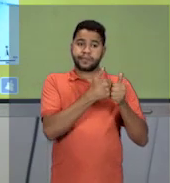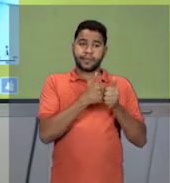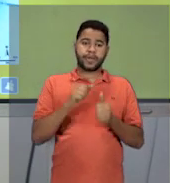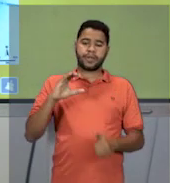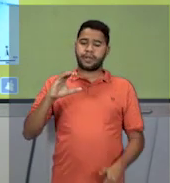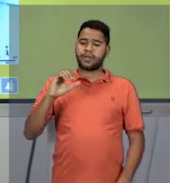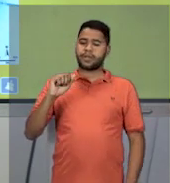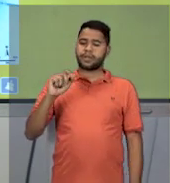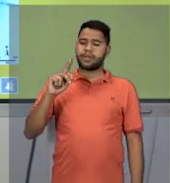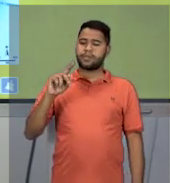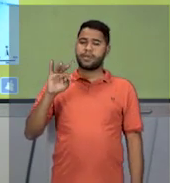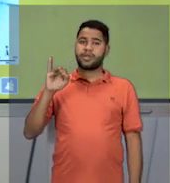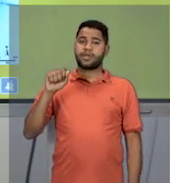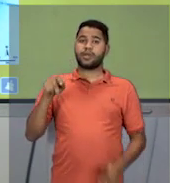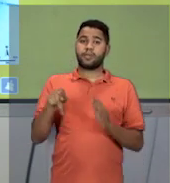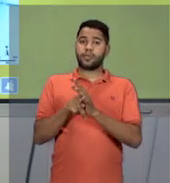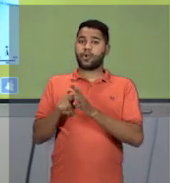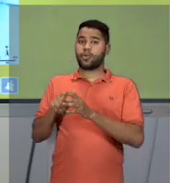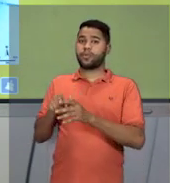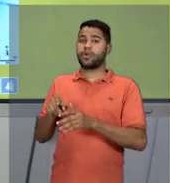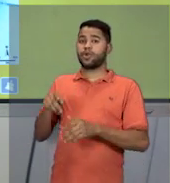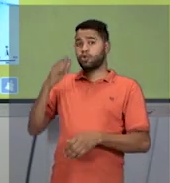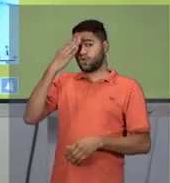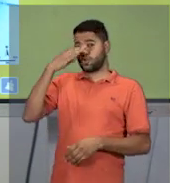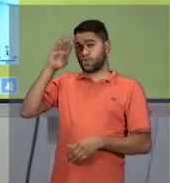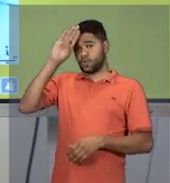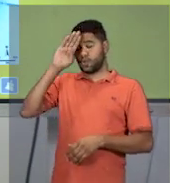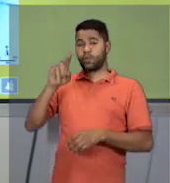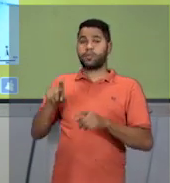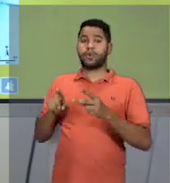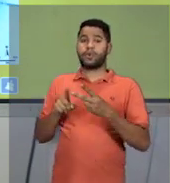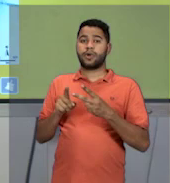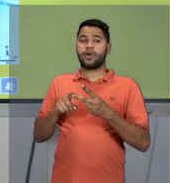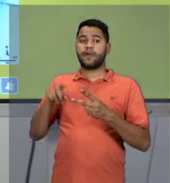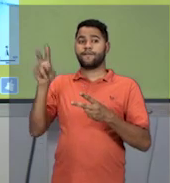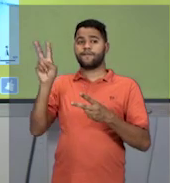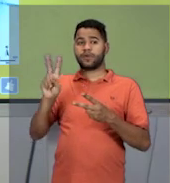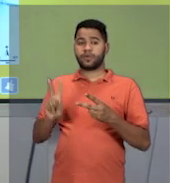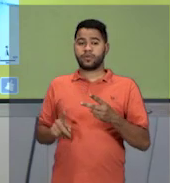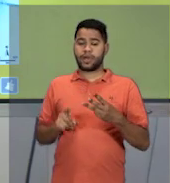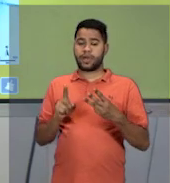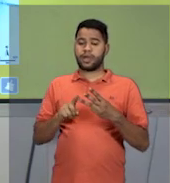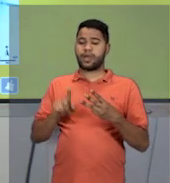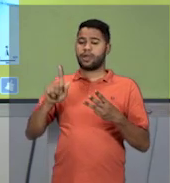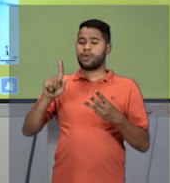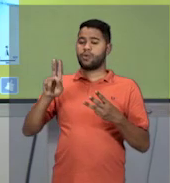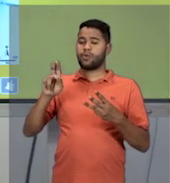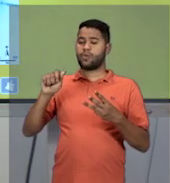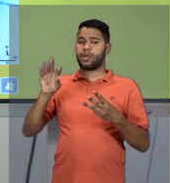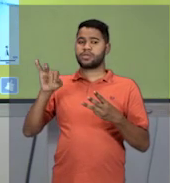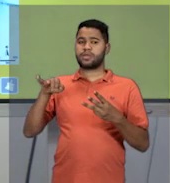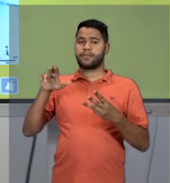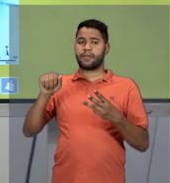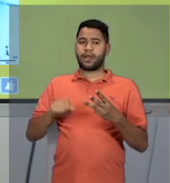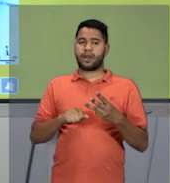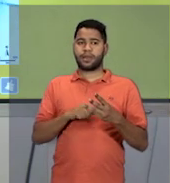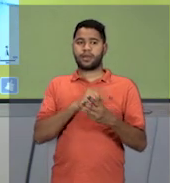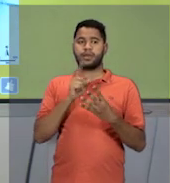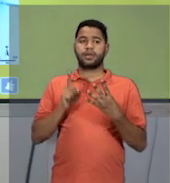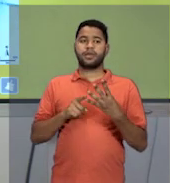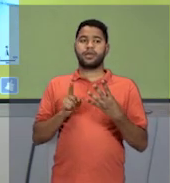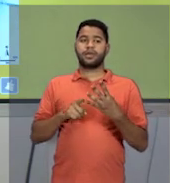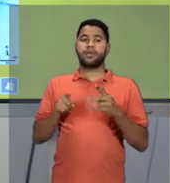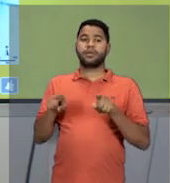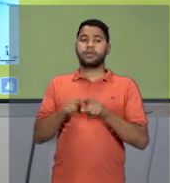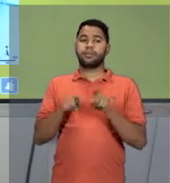aqui, capitania de Cuba, capitania da Venezuela, da Guatemala e do